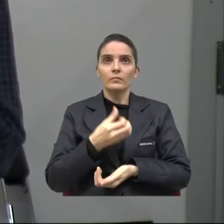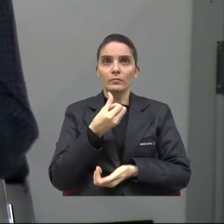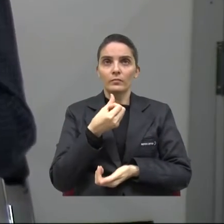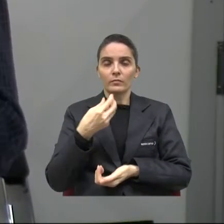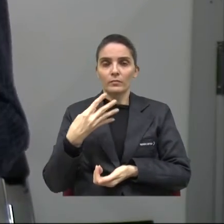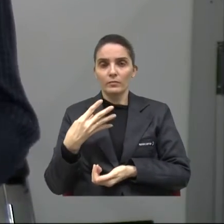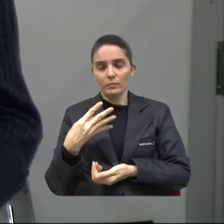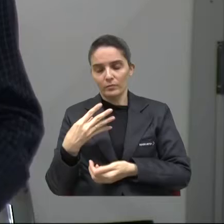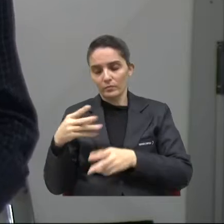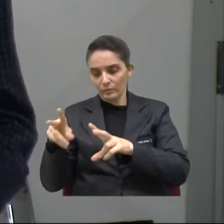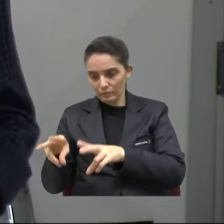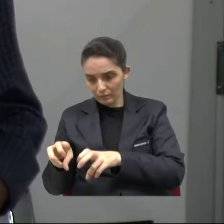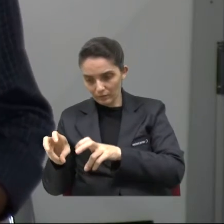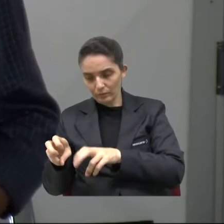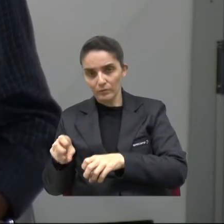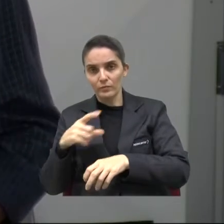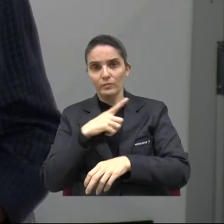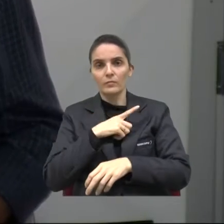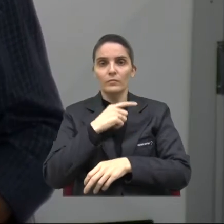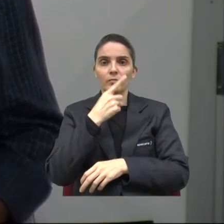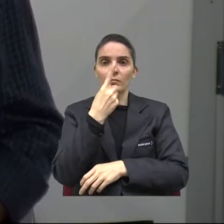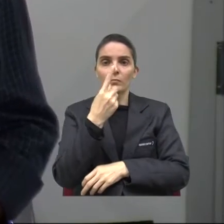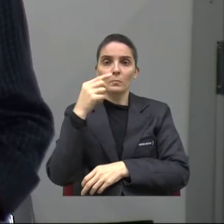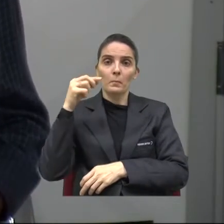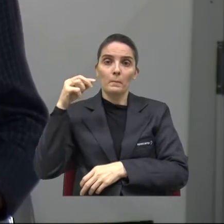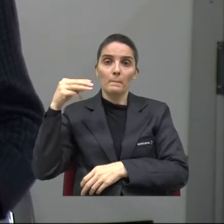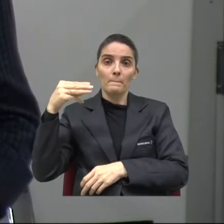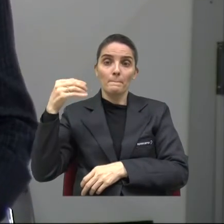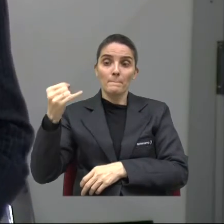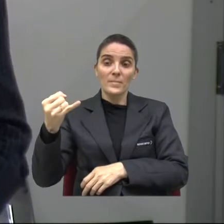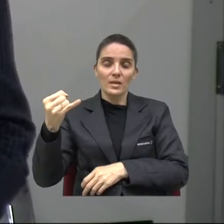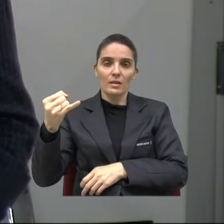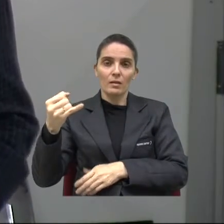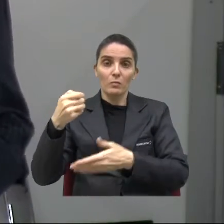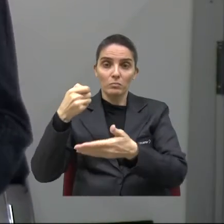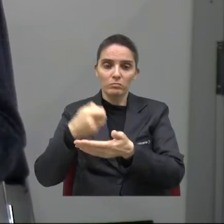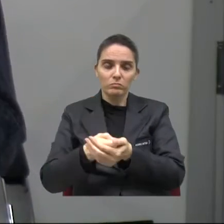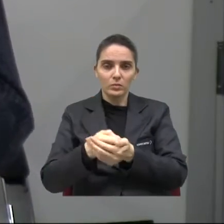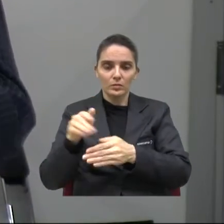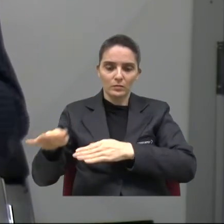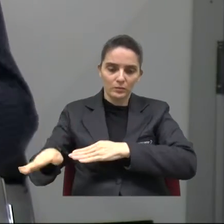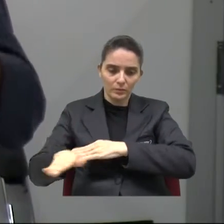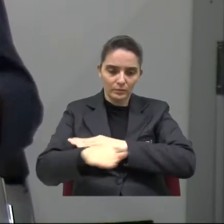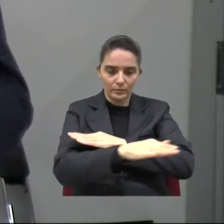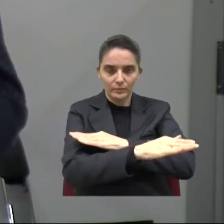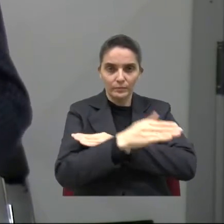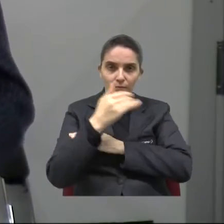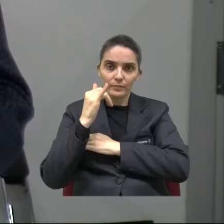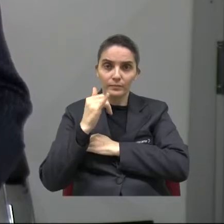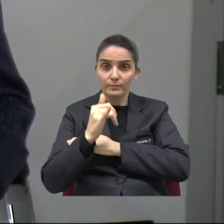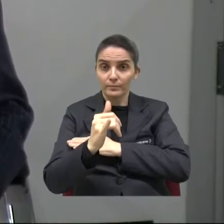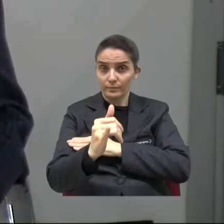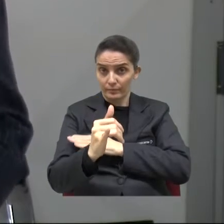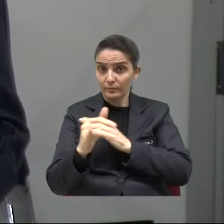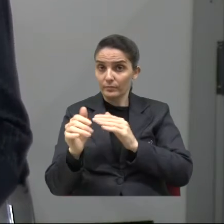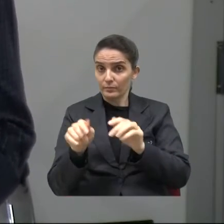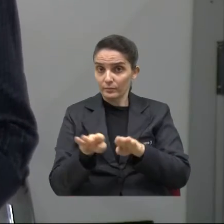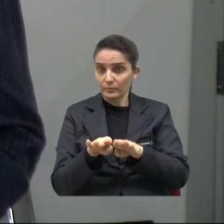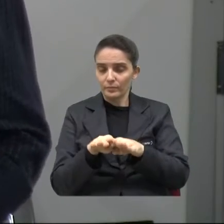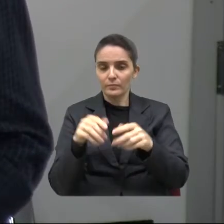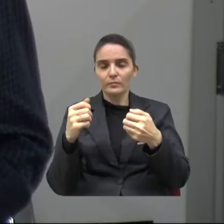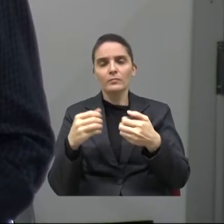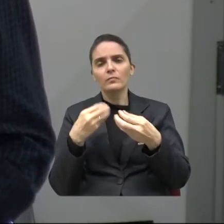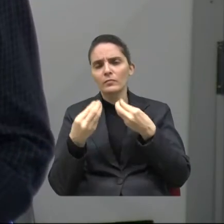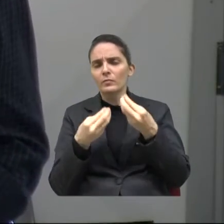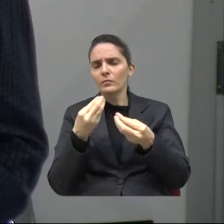64 chácaras, tem quase 1 milhão para pagar de terraplanagem e de eletro. E existem formas de minimizar